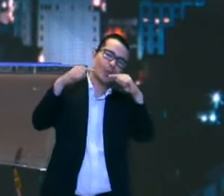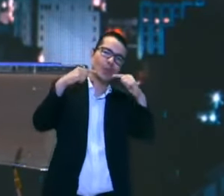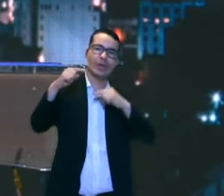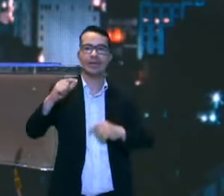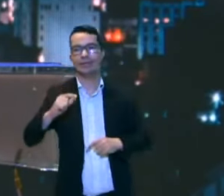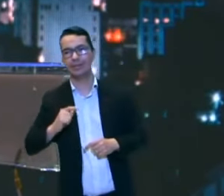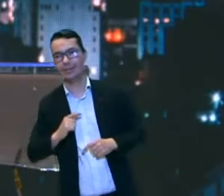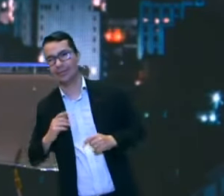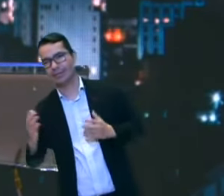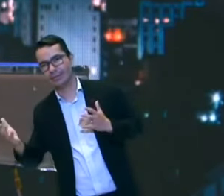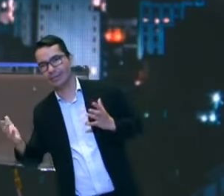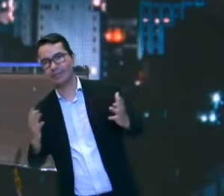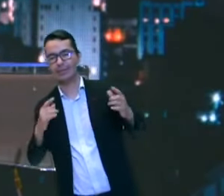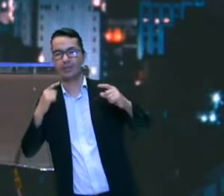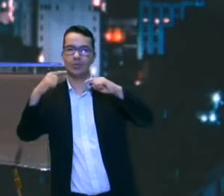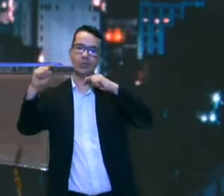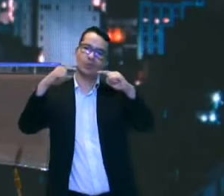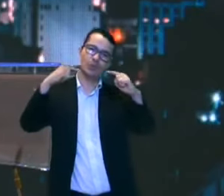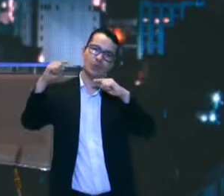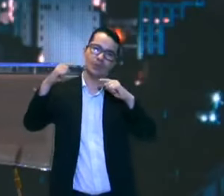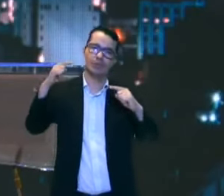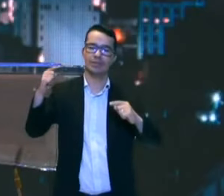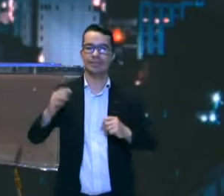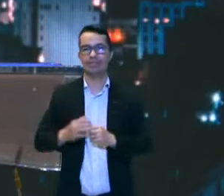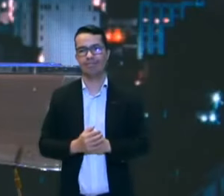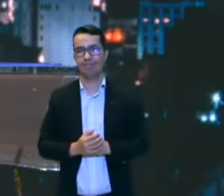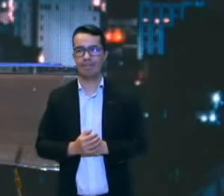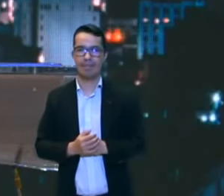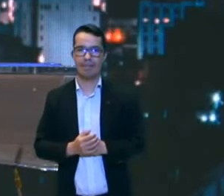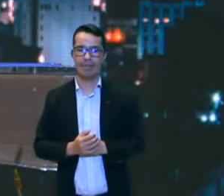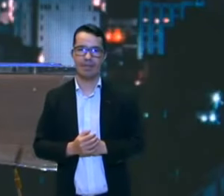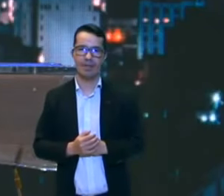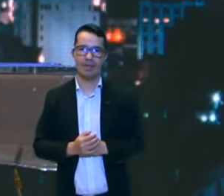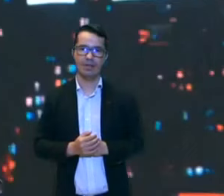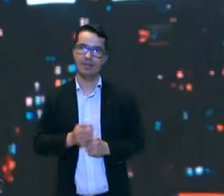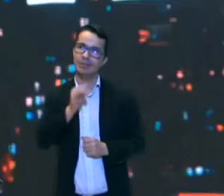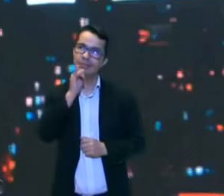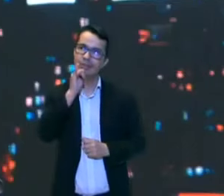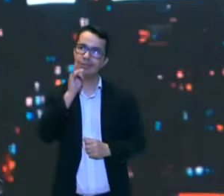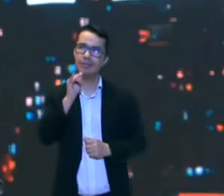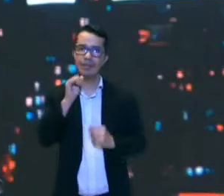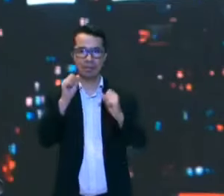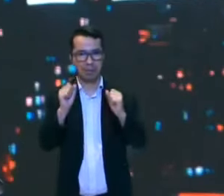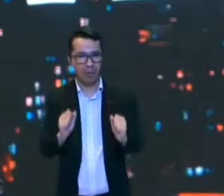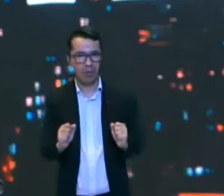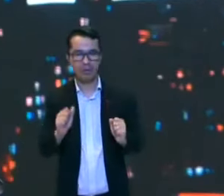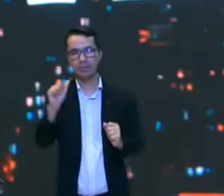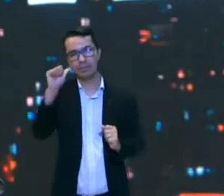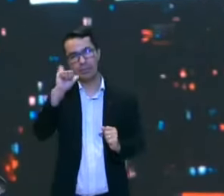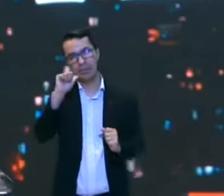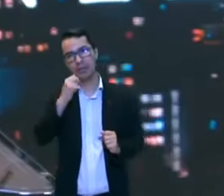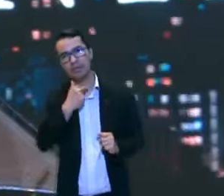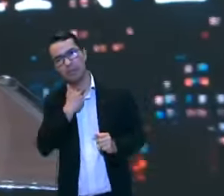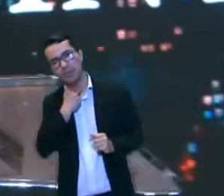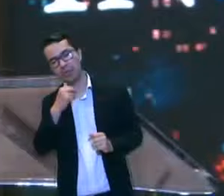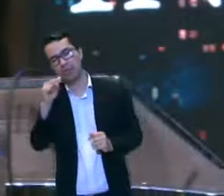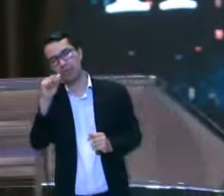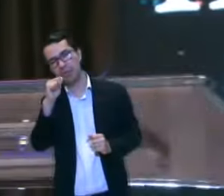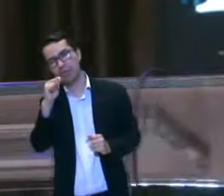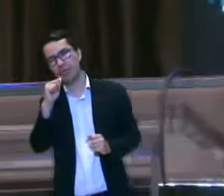O que eu faço pode fazer o fraco na fé tropeçar. A perspectiva é o amor,